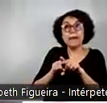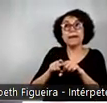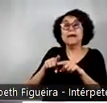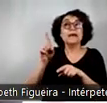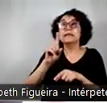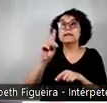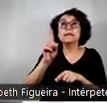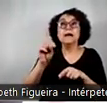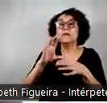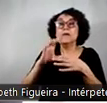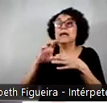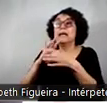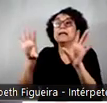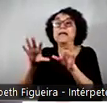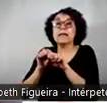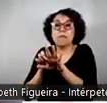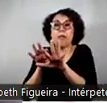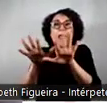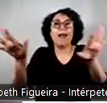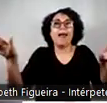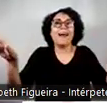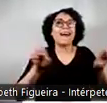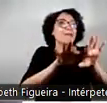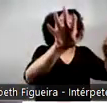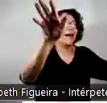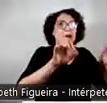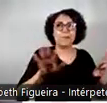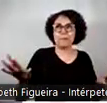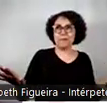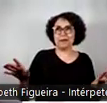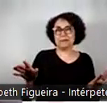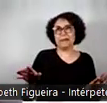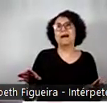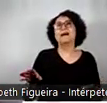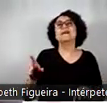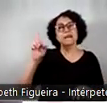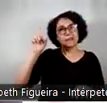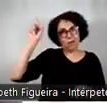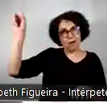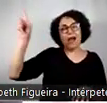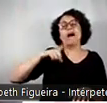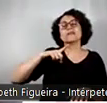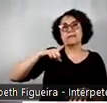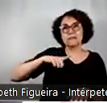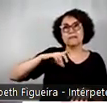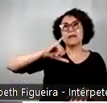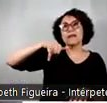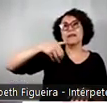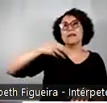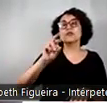gente tem dois grandes campos de refugiados, né, que é os Atari na Jordânia, no território da Palestina, e o